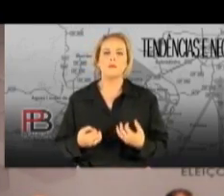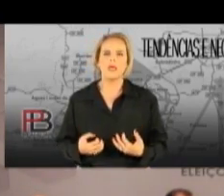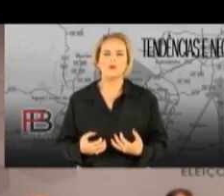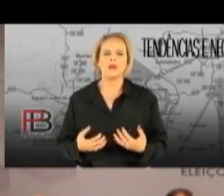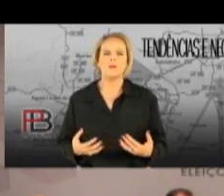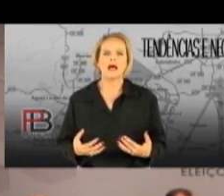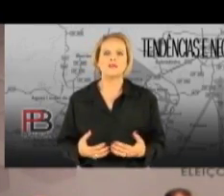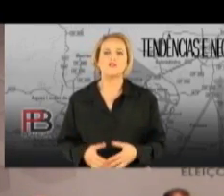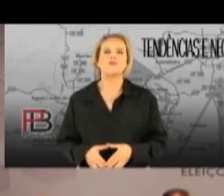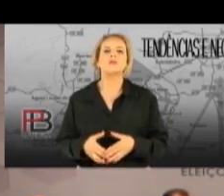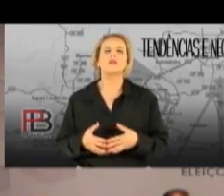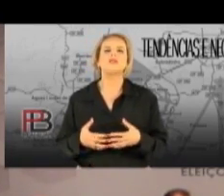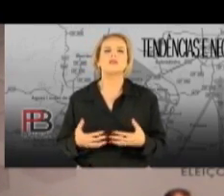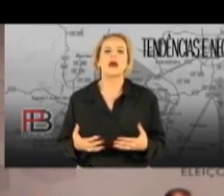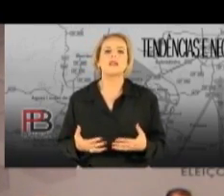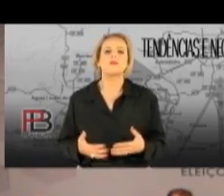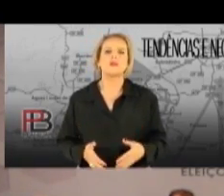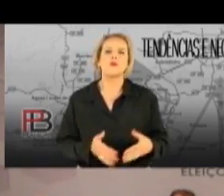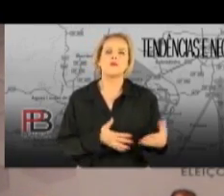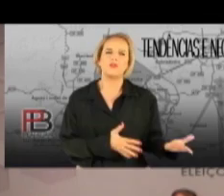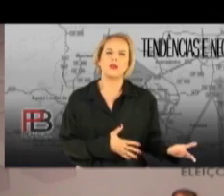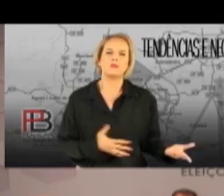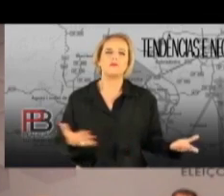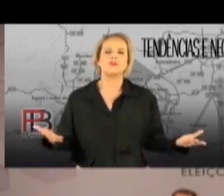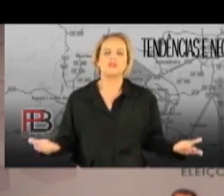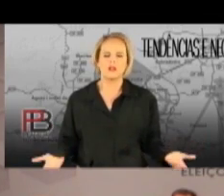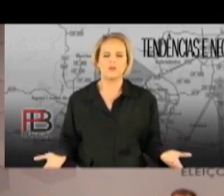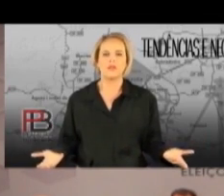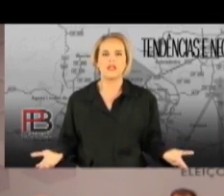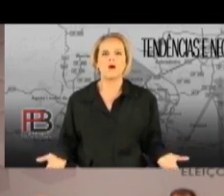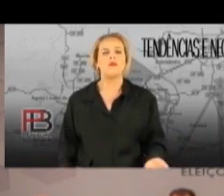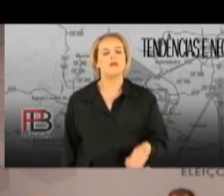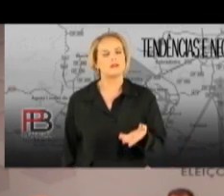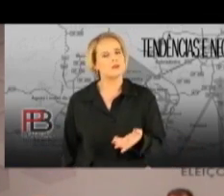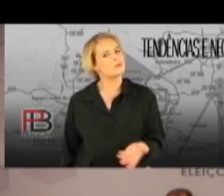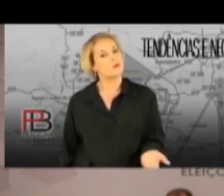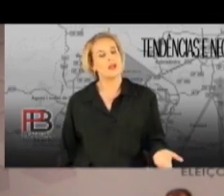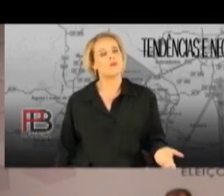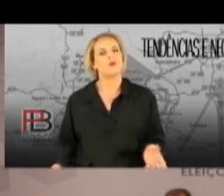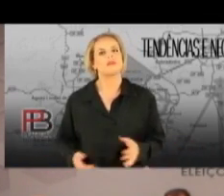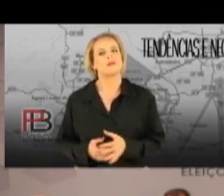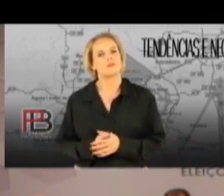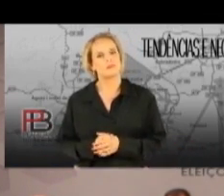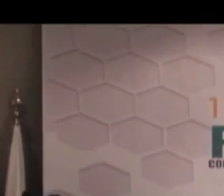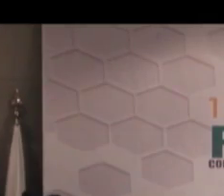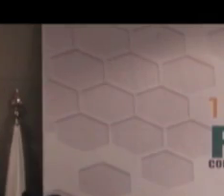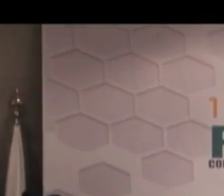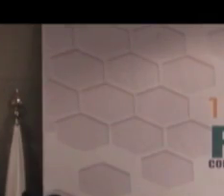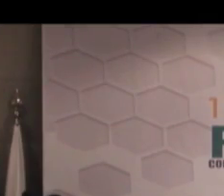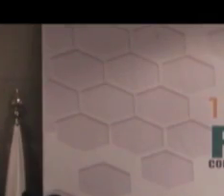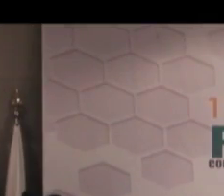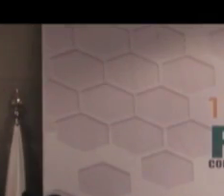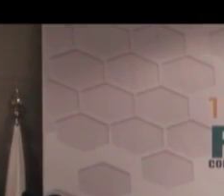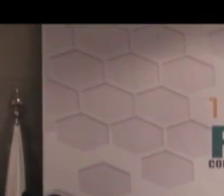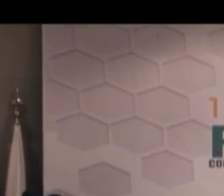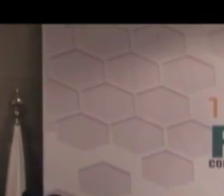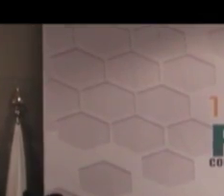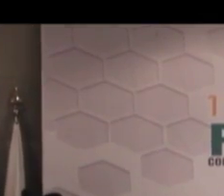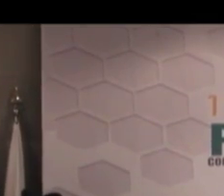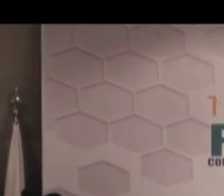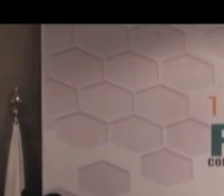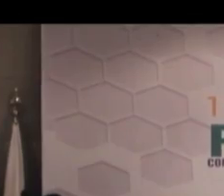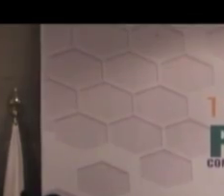o primeiro debate entre os candidatos ao governo do Distrito Federal 2014.